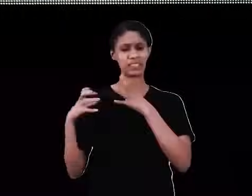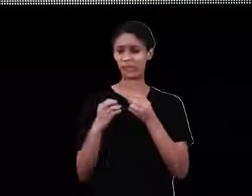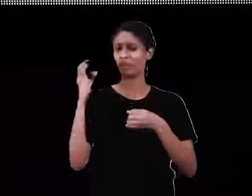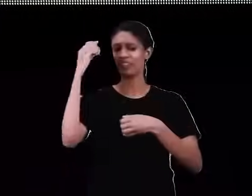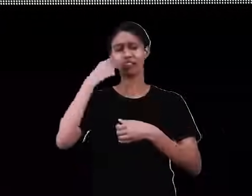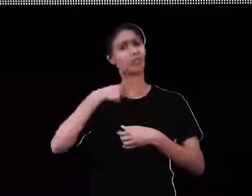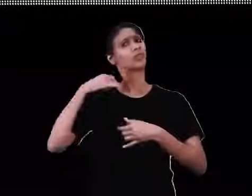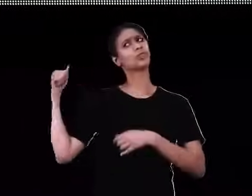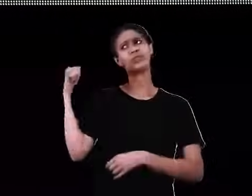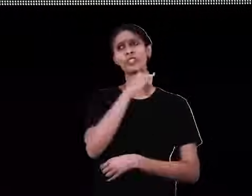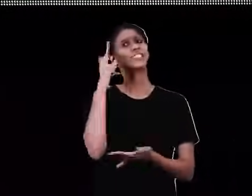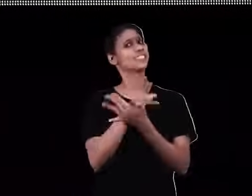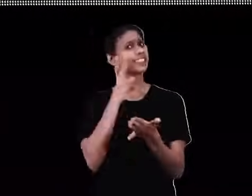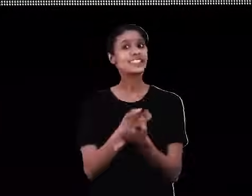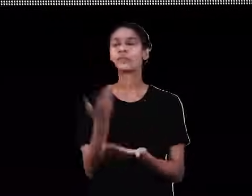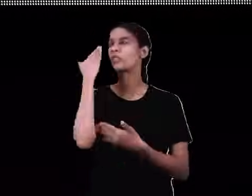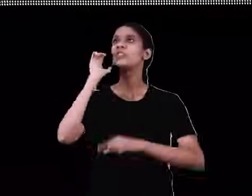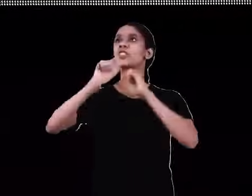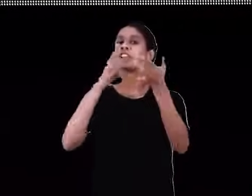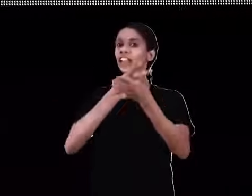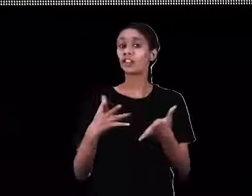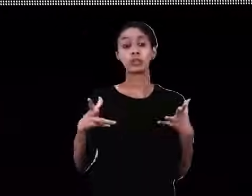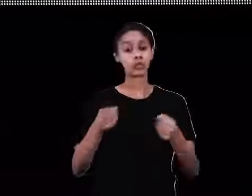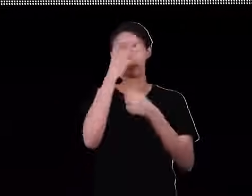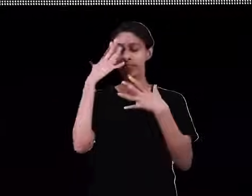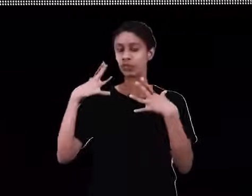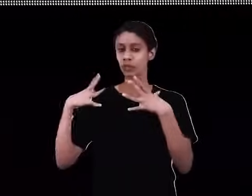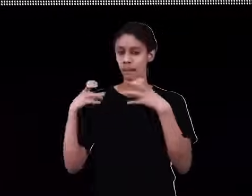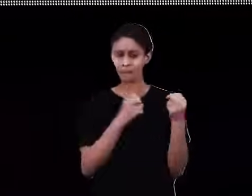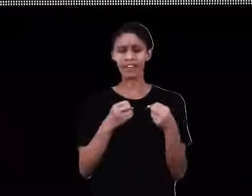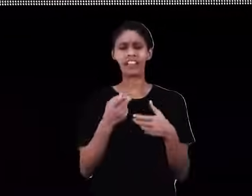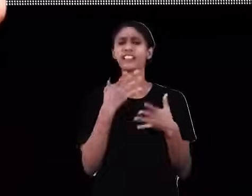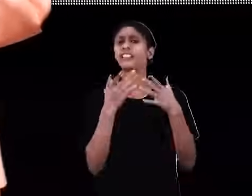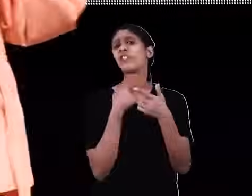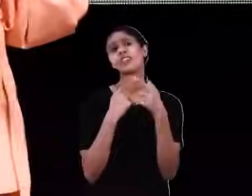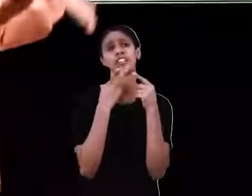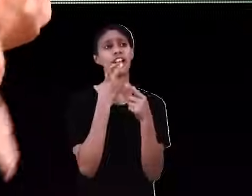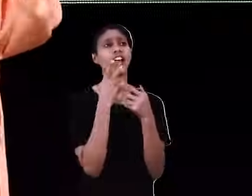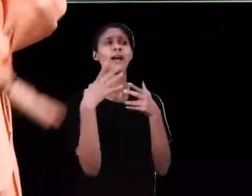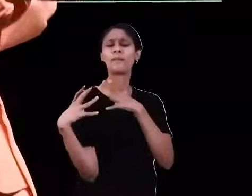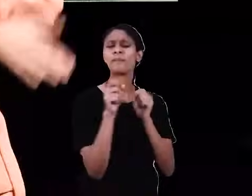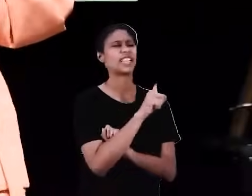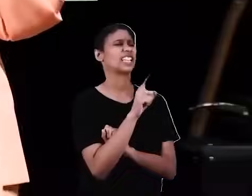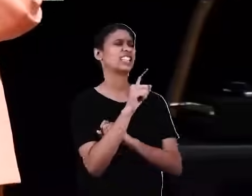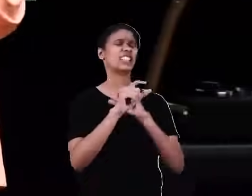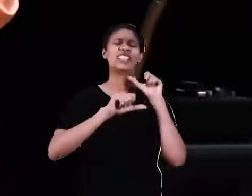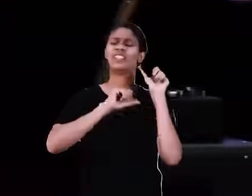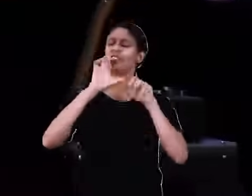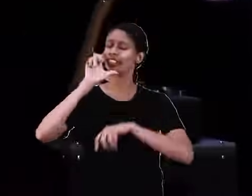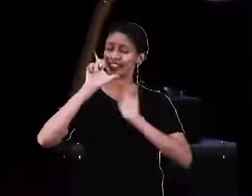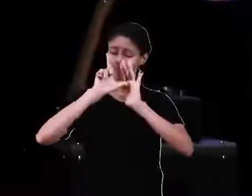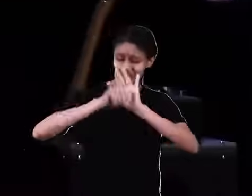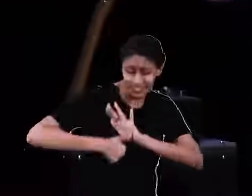que danasco tem no meu voo que tem uma briga. Todo mundo resolve brigar. Eu tenho vontade de dizer, meu filho, não brigue não. Em nome de Jesus, tava atrasar o voo. Ou confusão, sangue